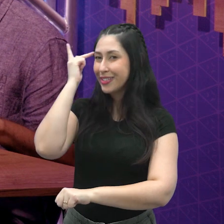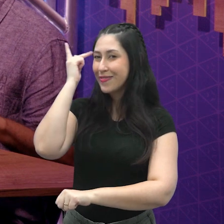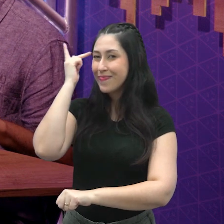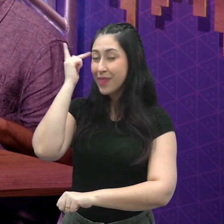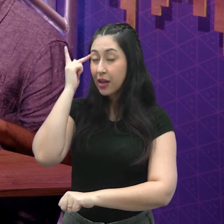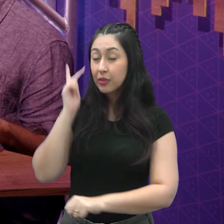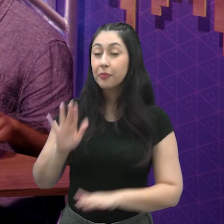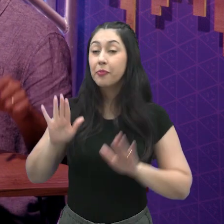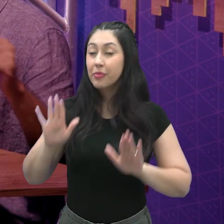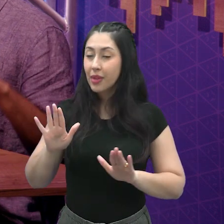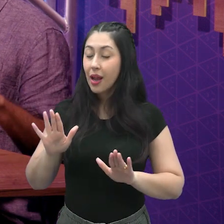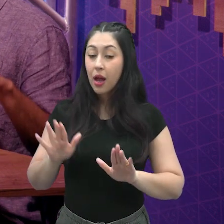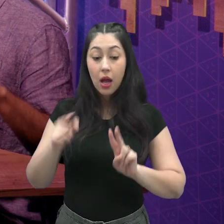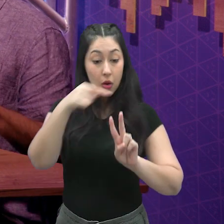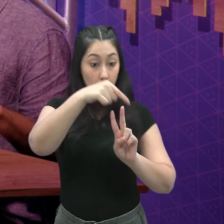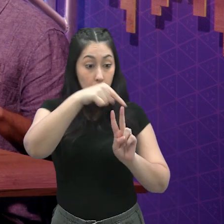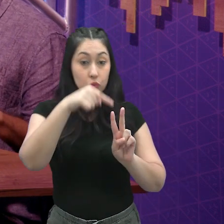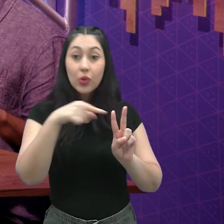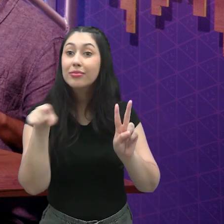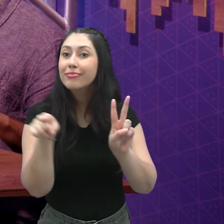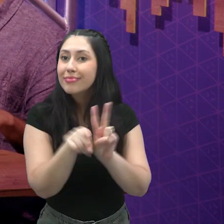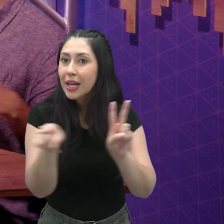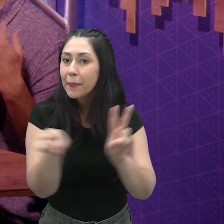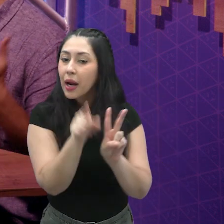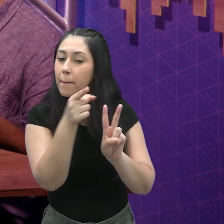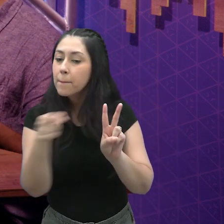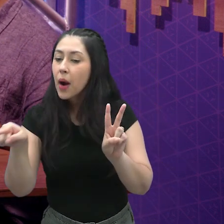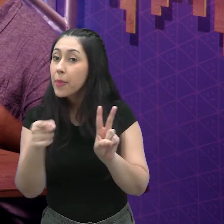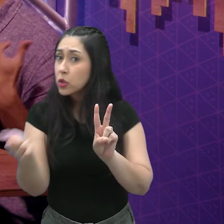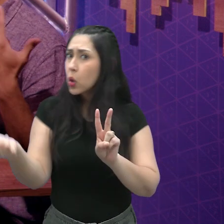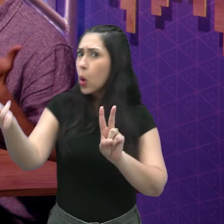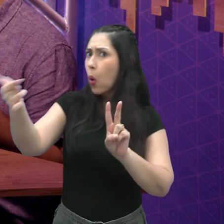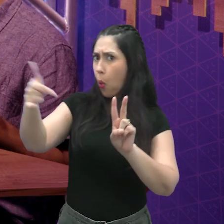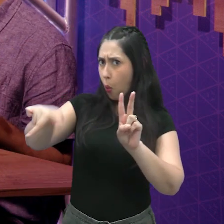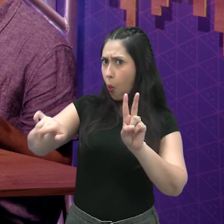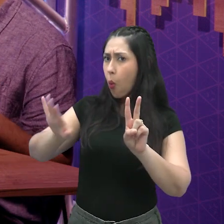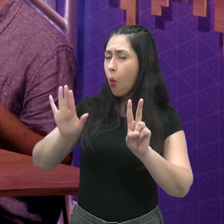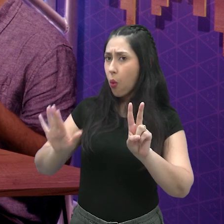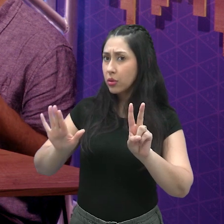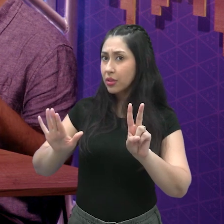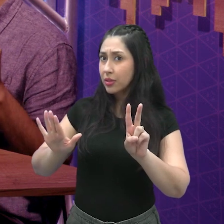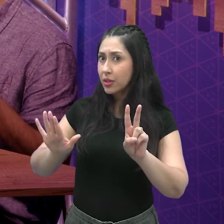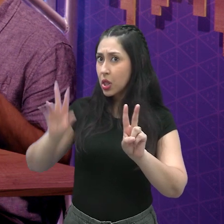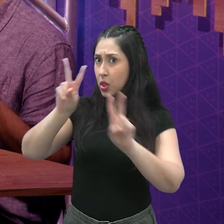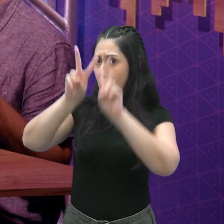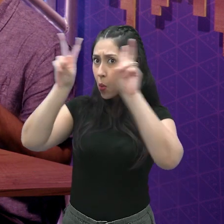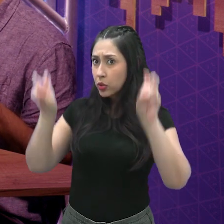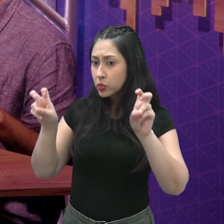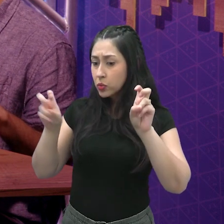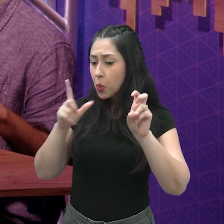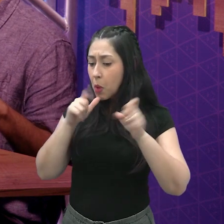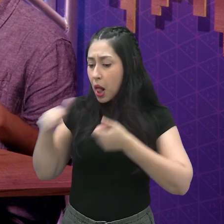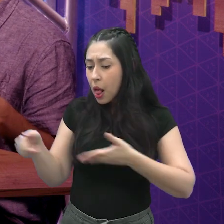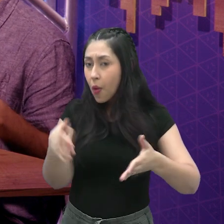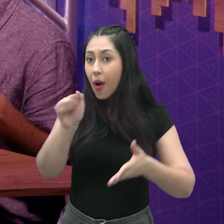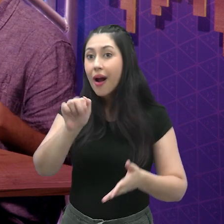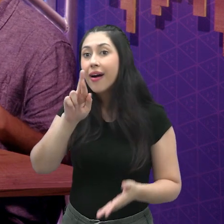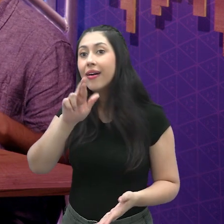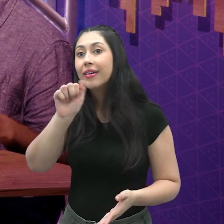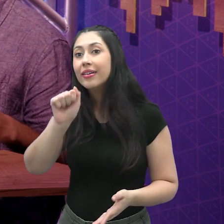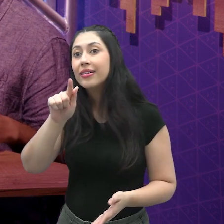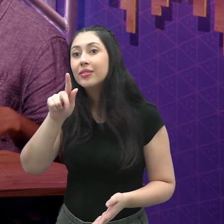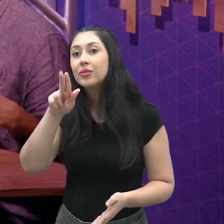né? Que da hora, hein? Agora, a mesma dupla tem uma outra música, canta uma outra música, que é A Travessia do Araguaia, que